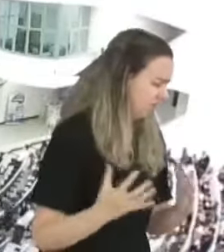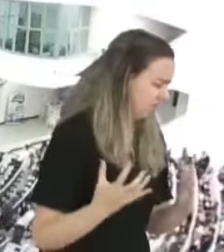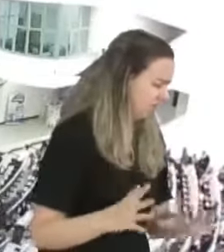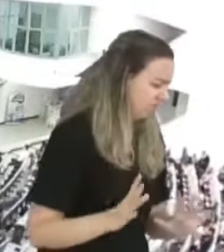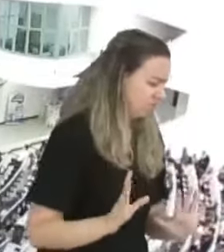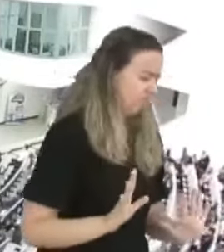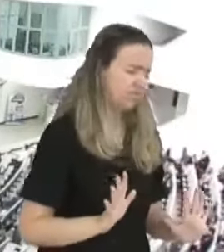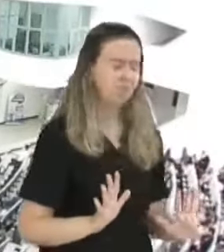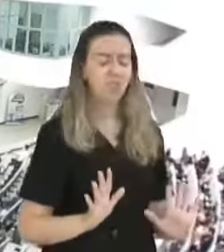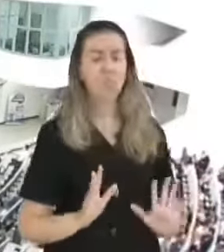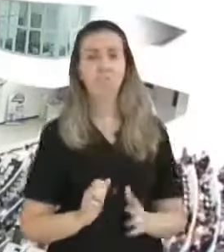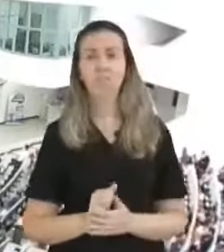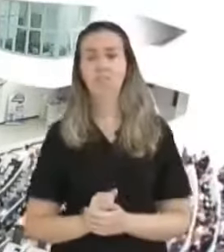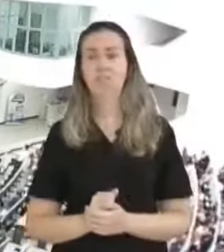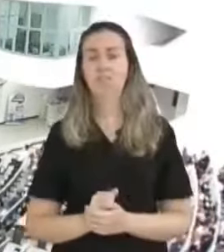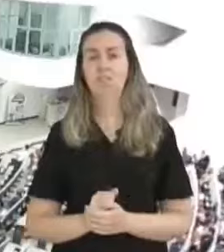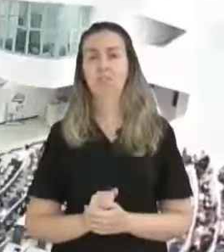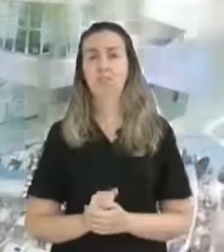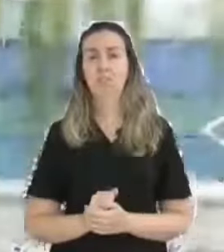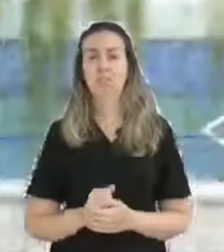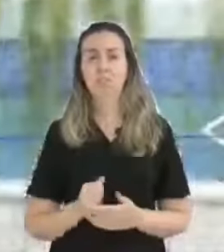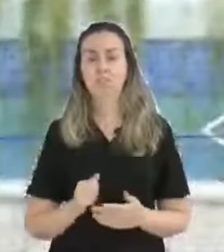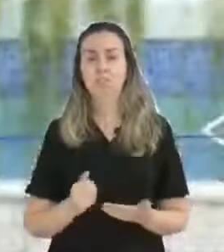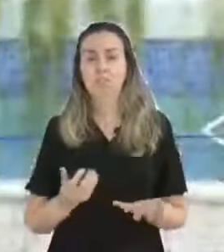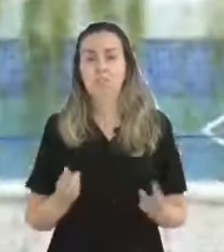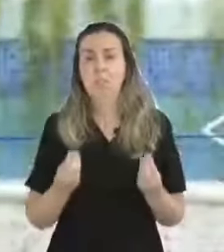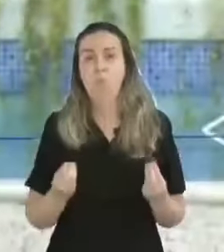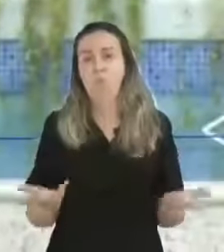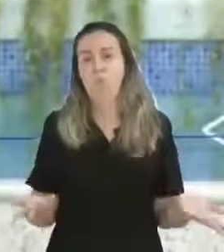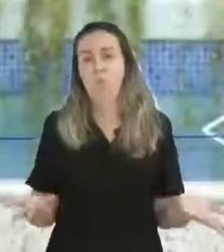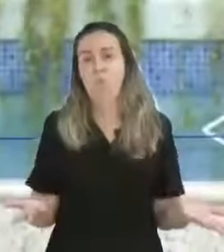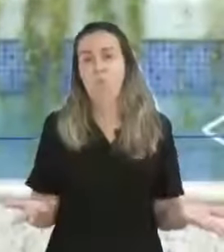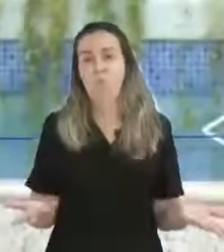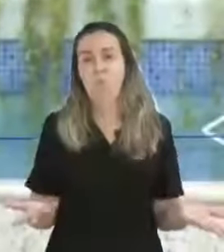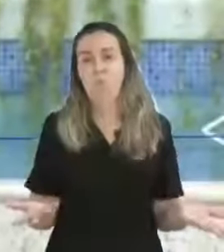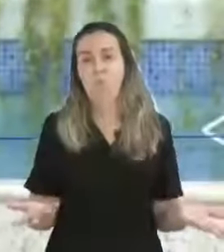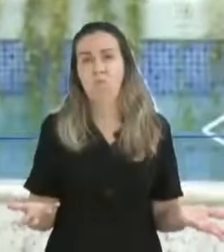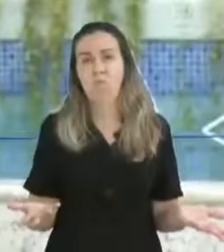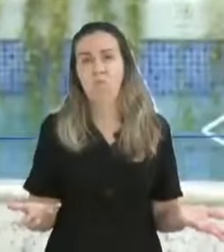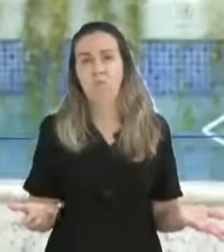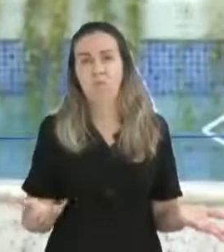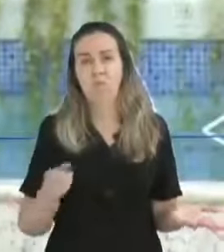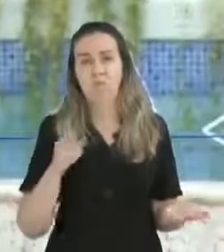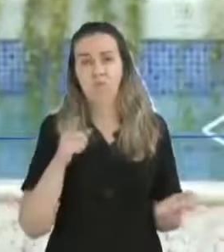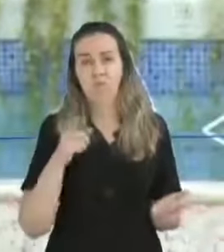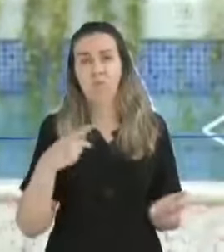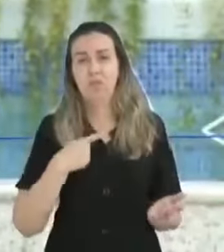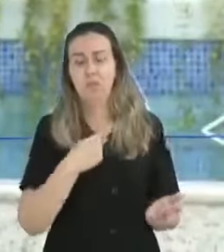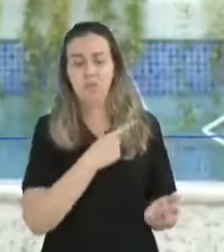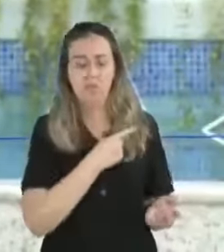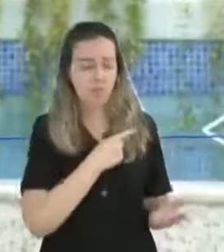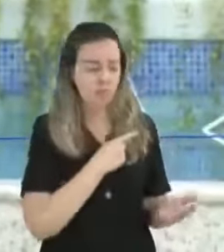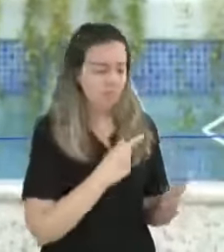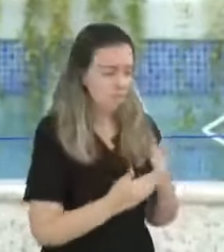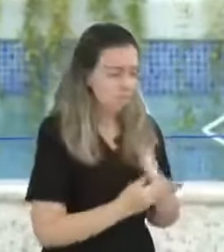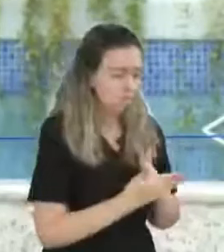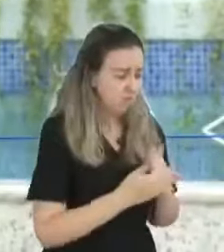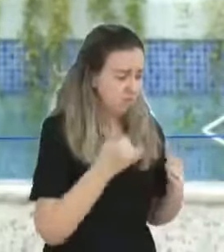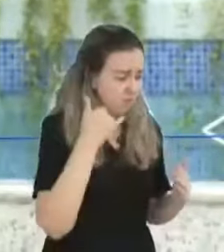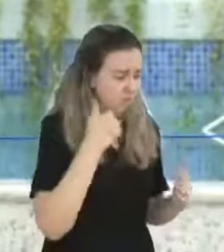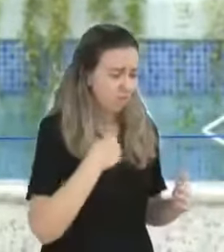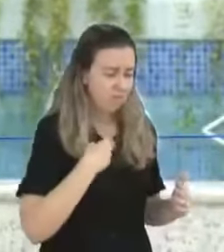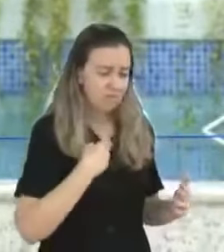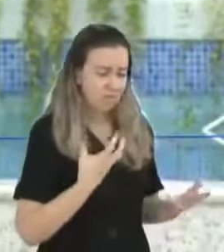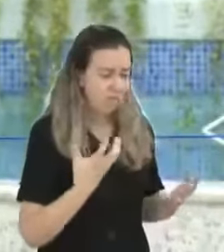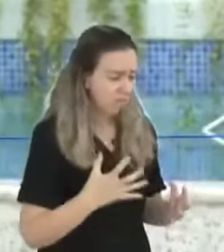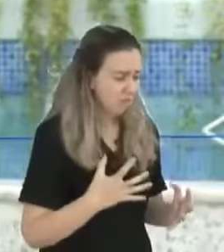Outro dia, um pregador me telefonou: Pastor Erivaldo, me socorre, porque eu já estou quase me